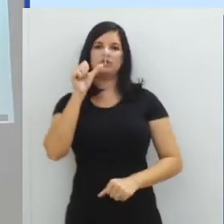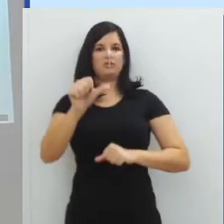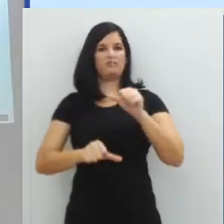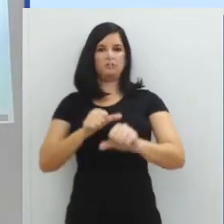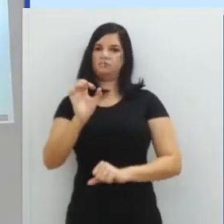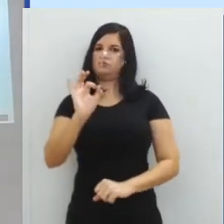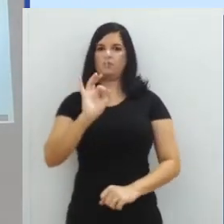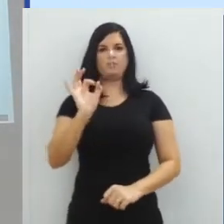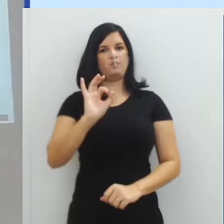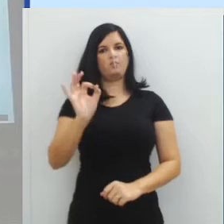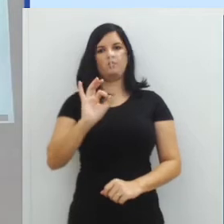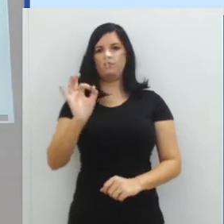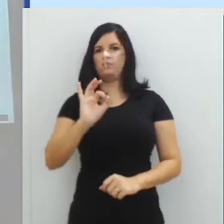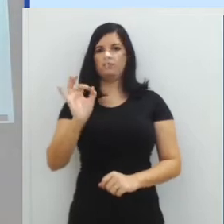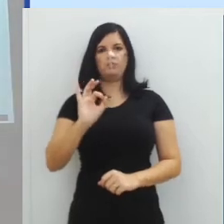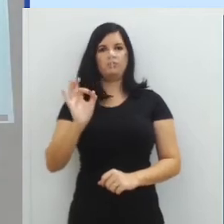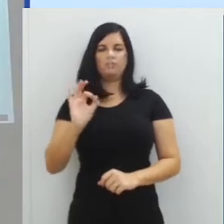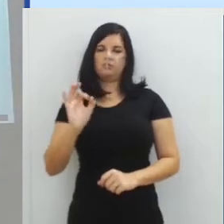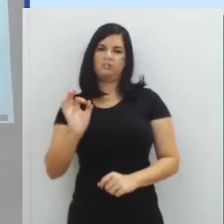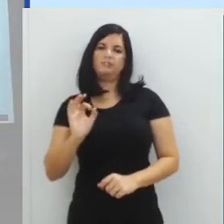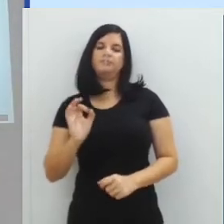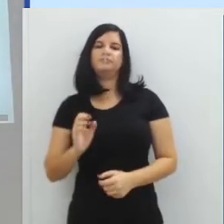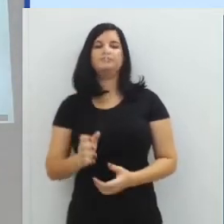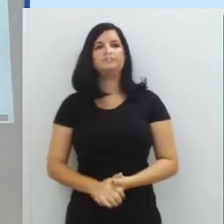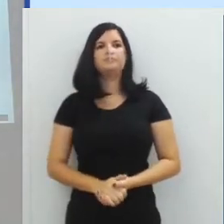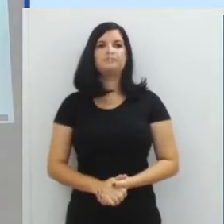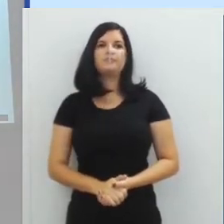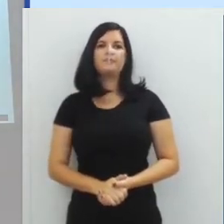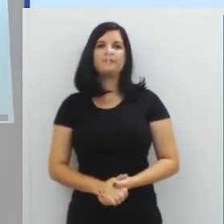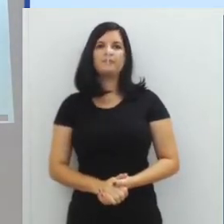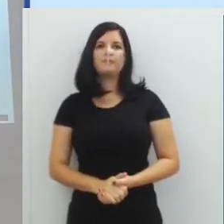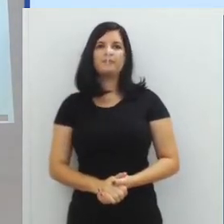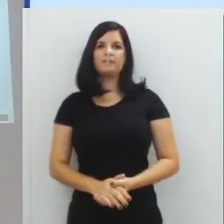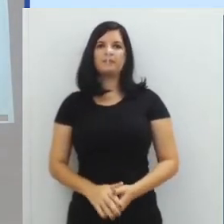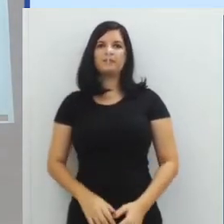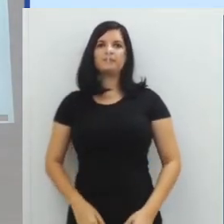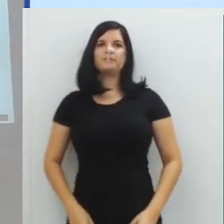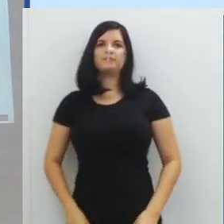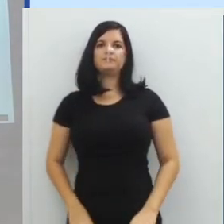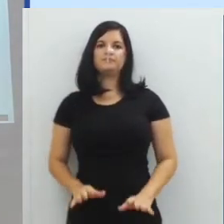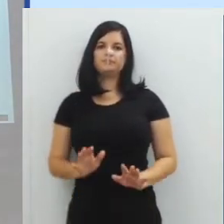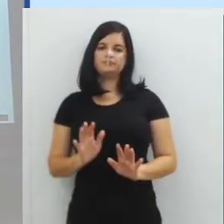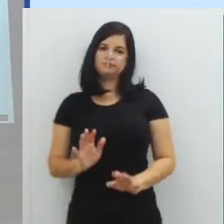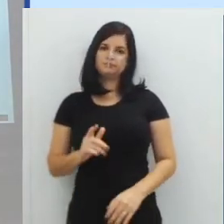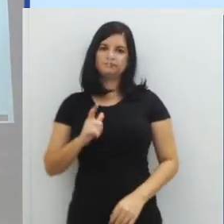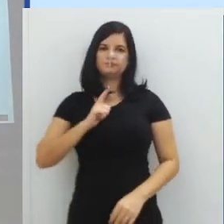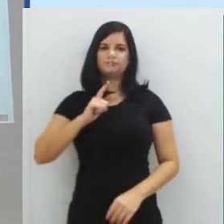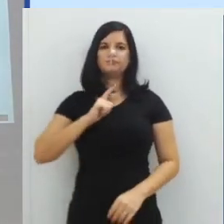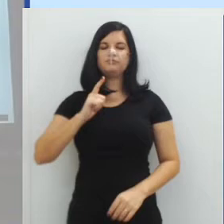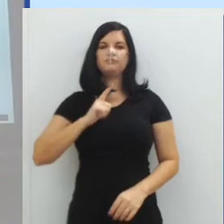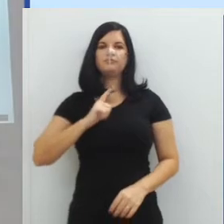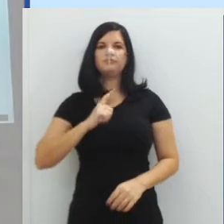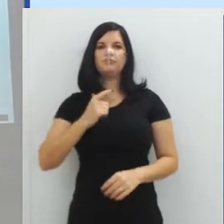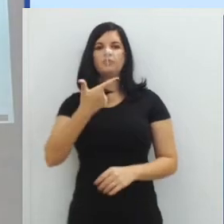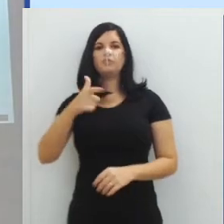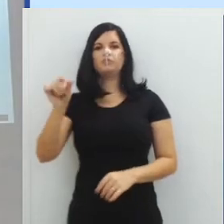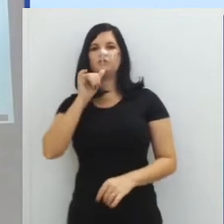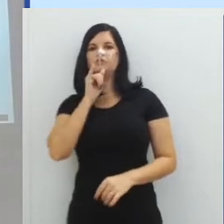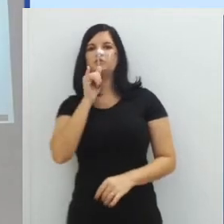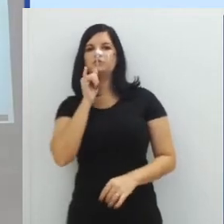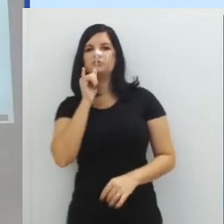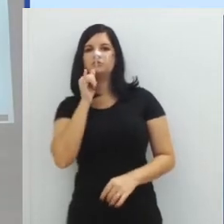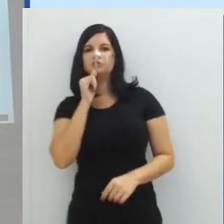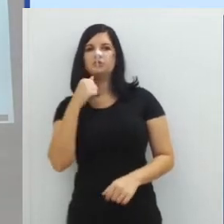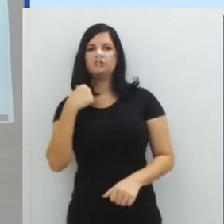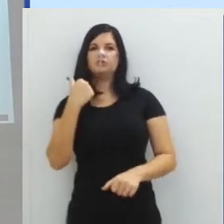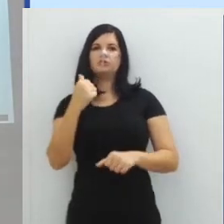a composição não é mudada, aquilo ali permanece a mesma. E a gente tem aqui uns outros exemplos